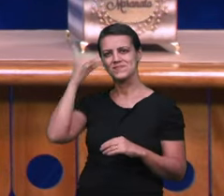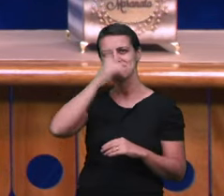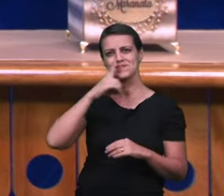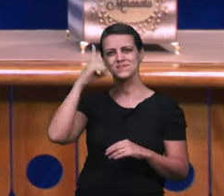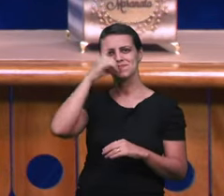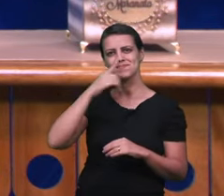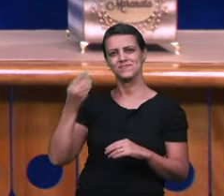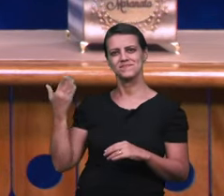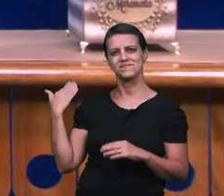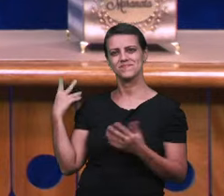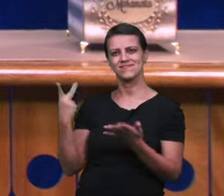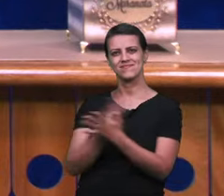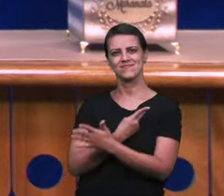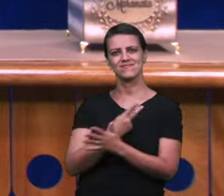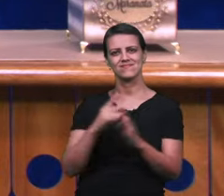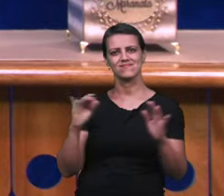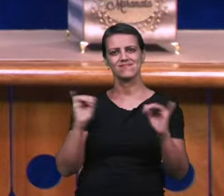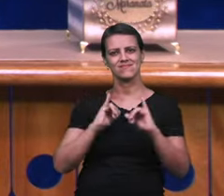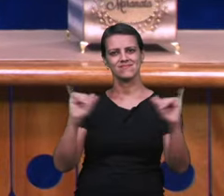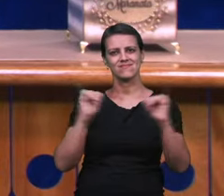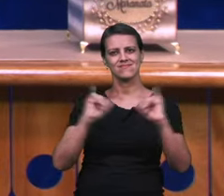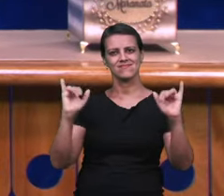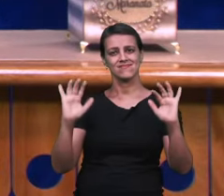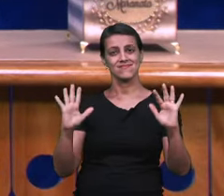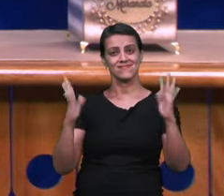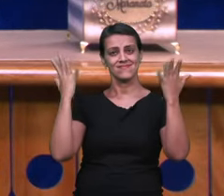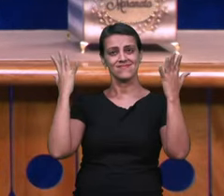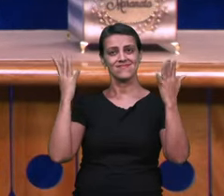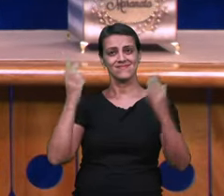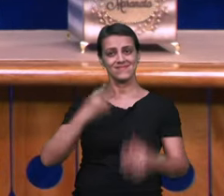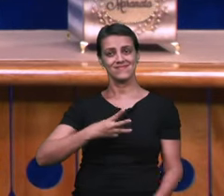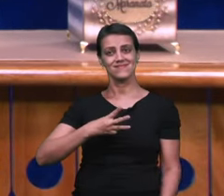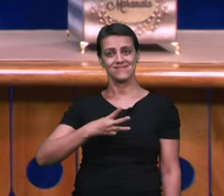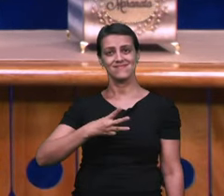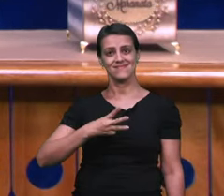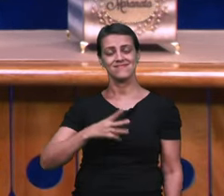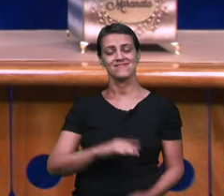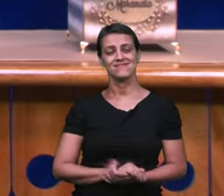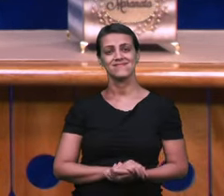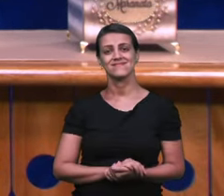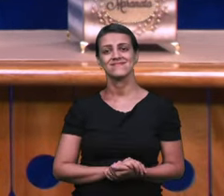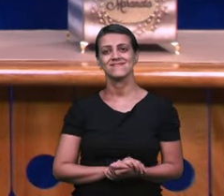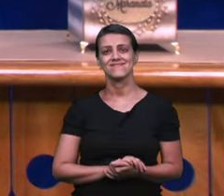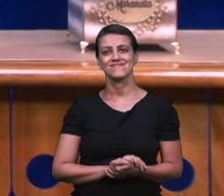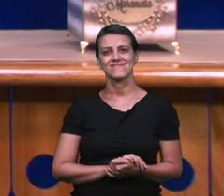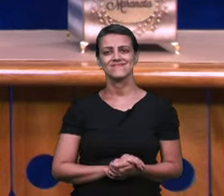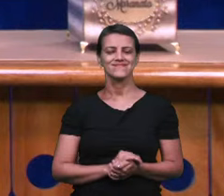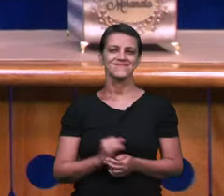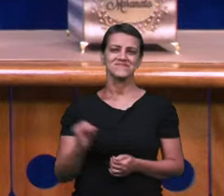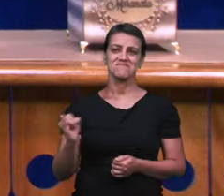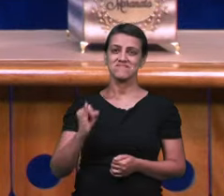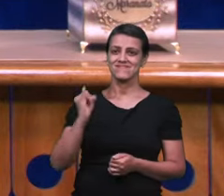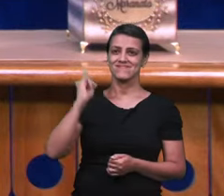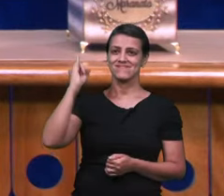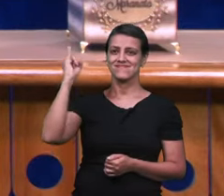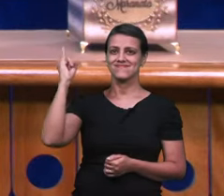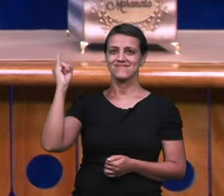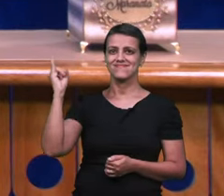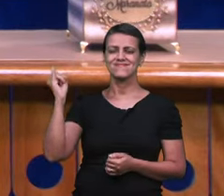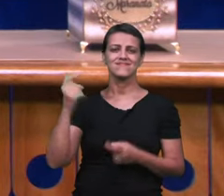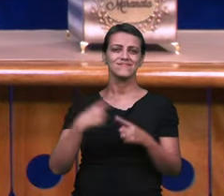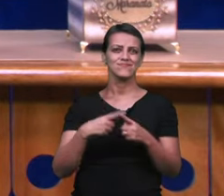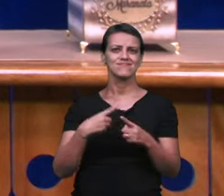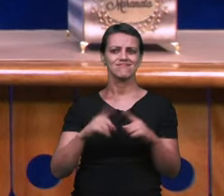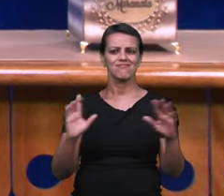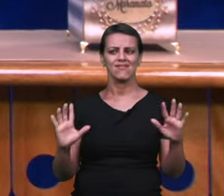e Festas 3. Tá? É importante chamar a atenção, ressaltar esse evento, porque foi um evento,